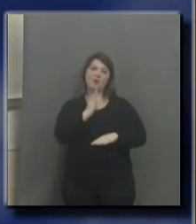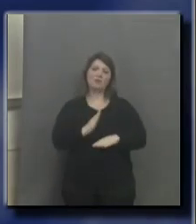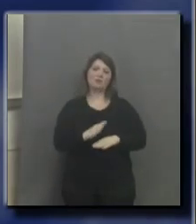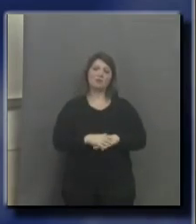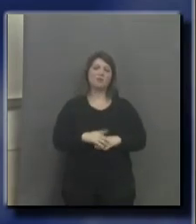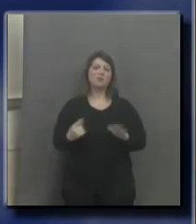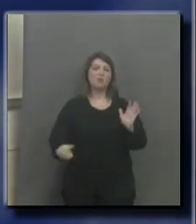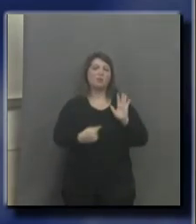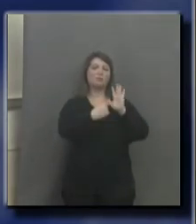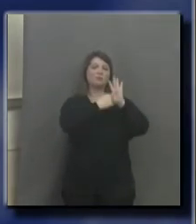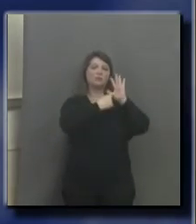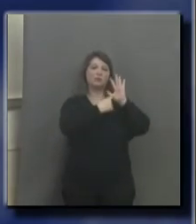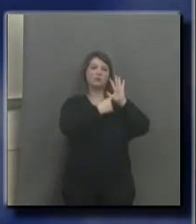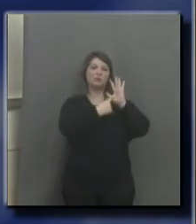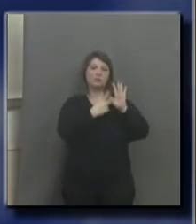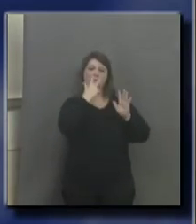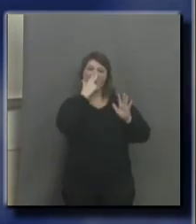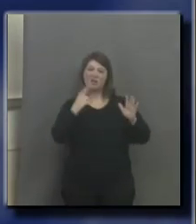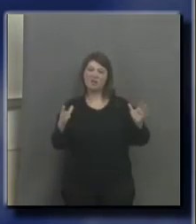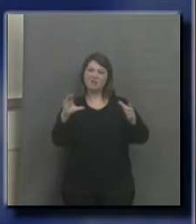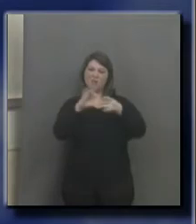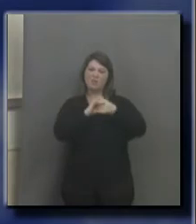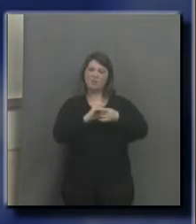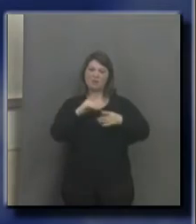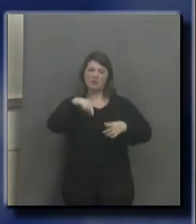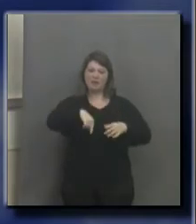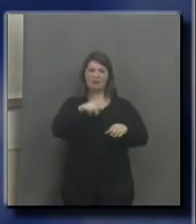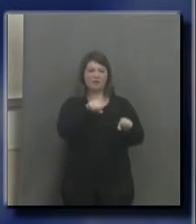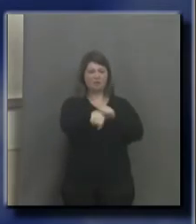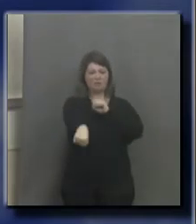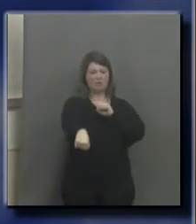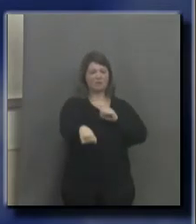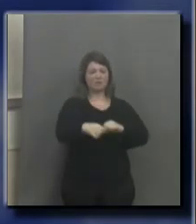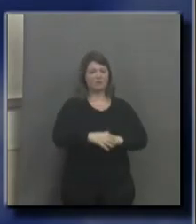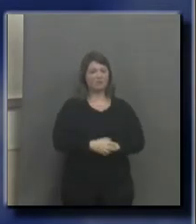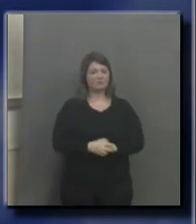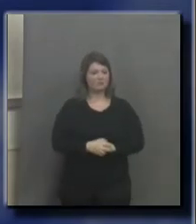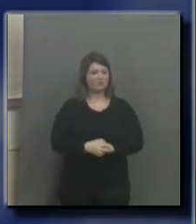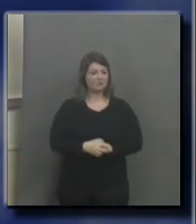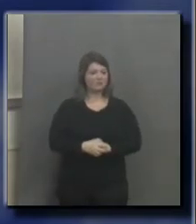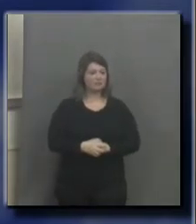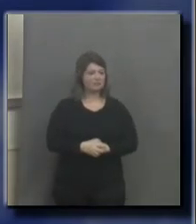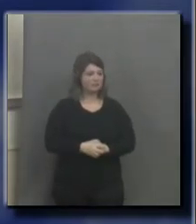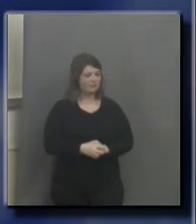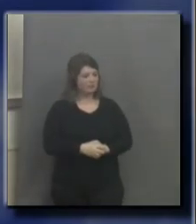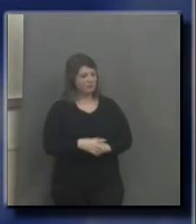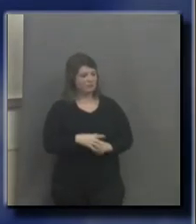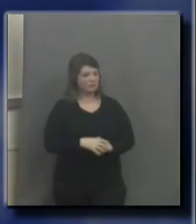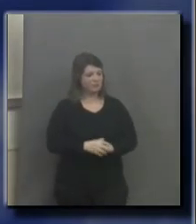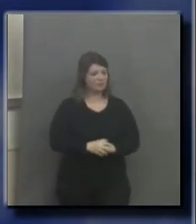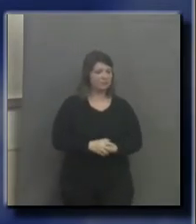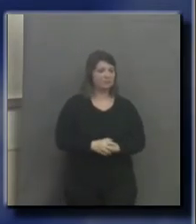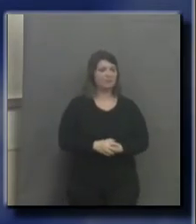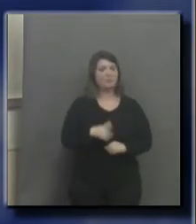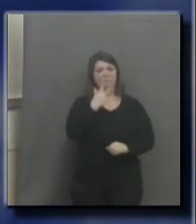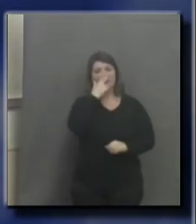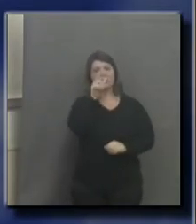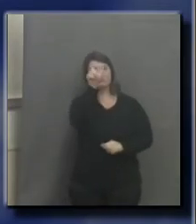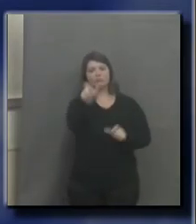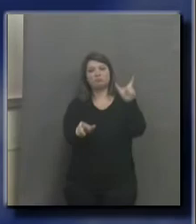era muito mais uma uniformidade na formação, né? Porque isto iria constituir, então, um